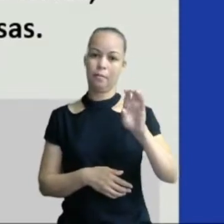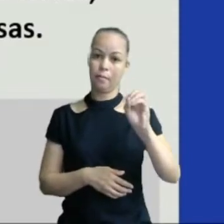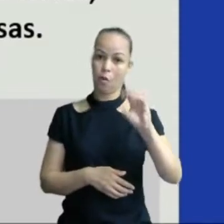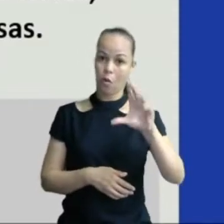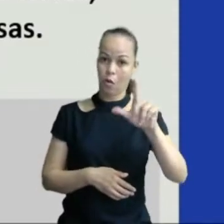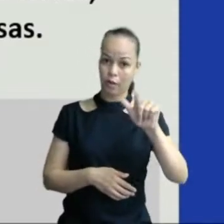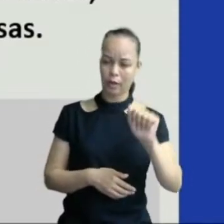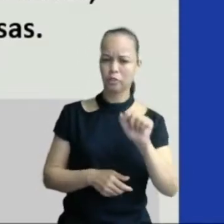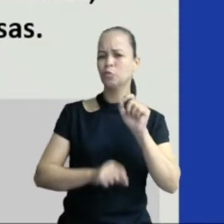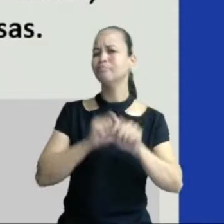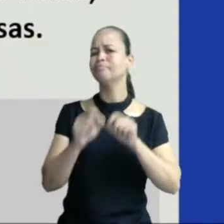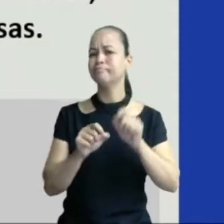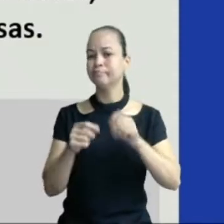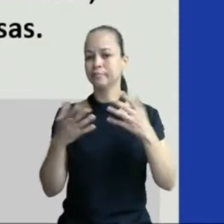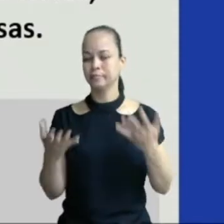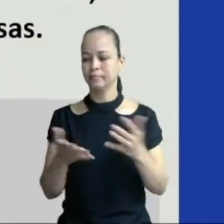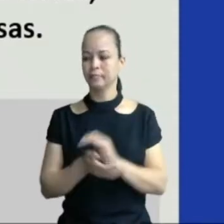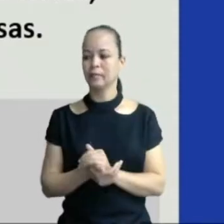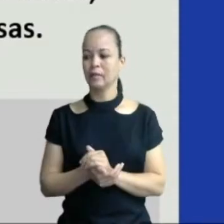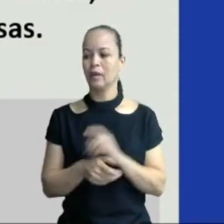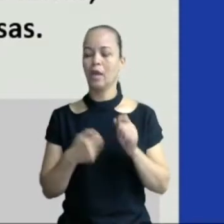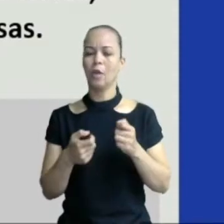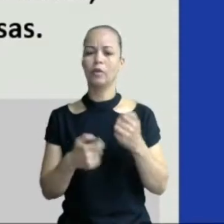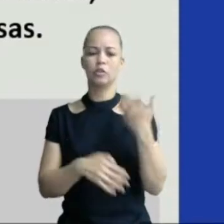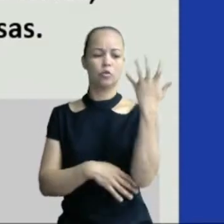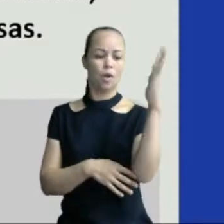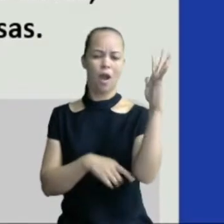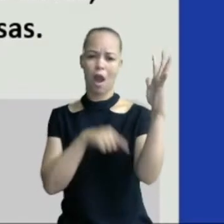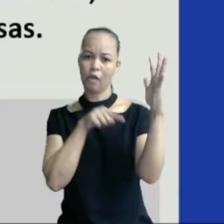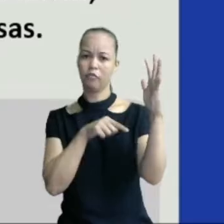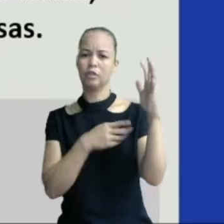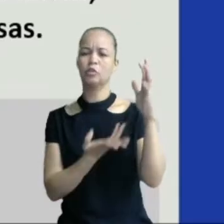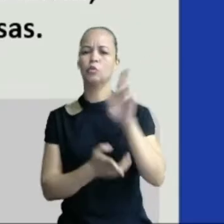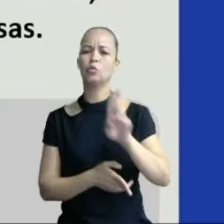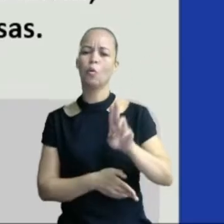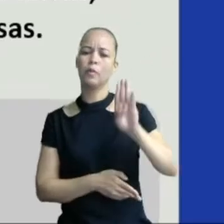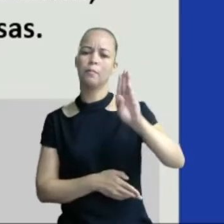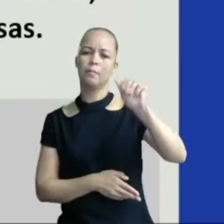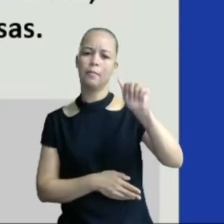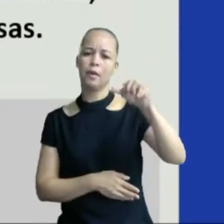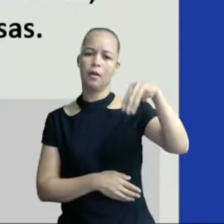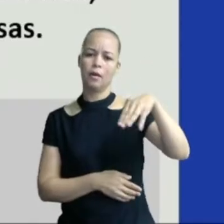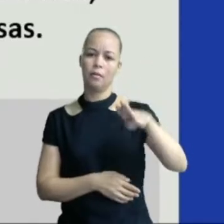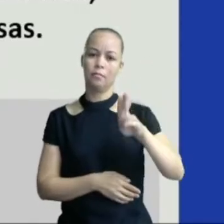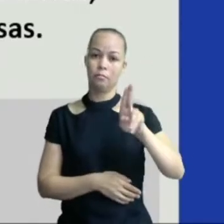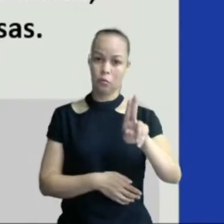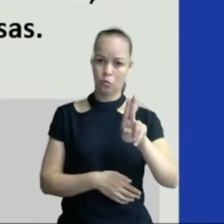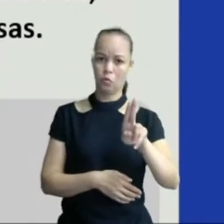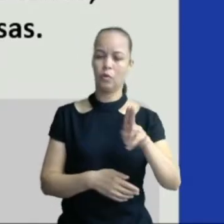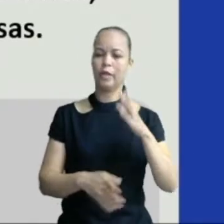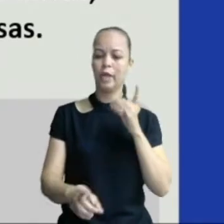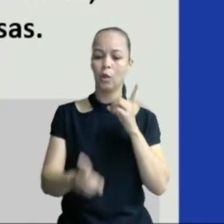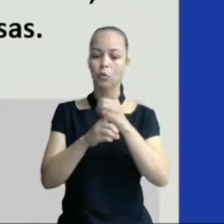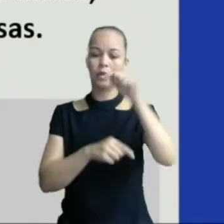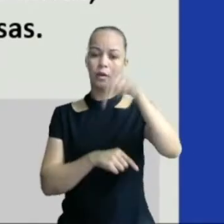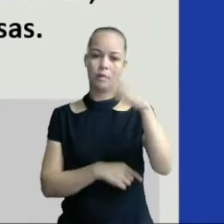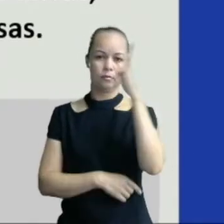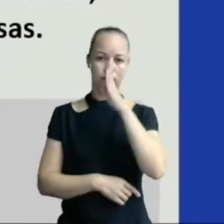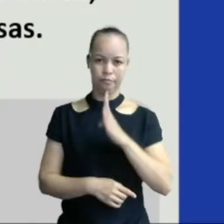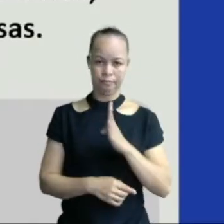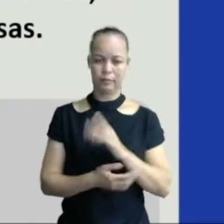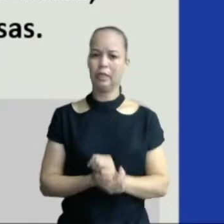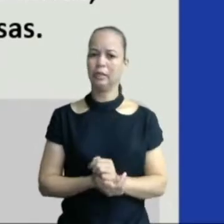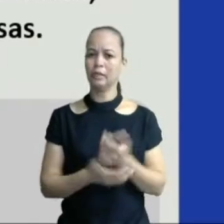Tabocas, o que é tabocas? É uma espécie de bambu encontrado no Brasil. Tabocas é um distrito que